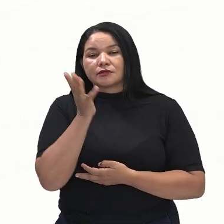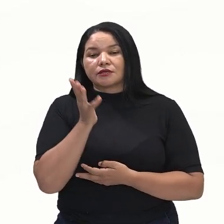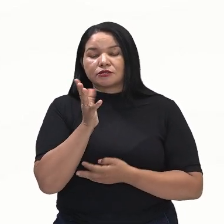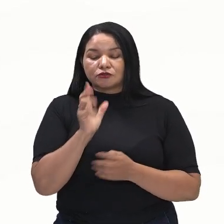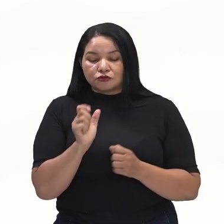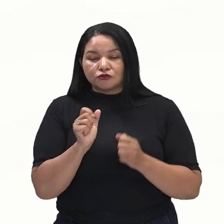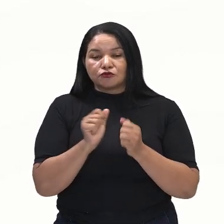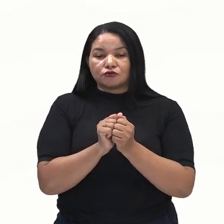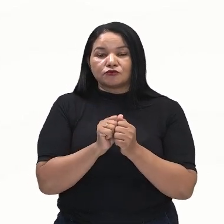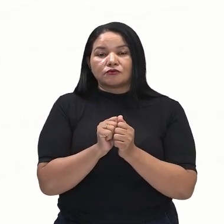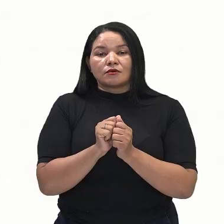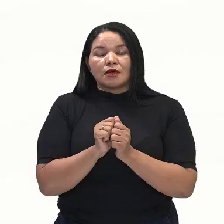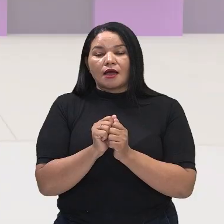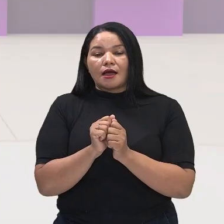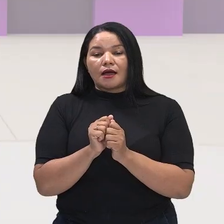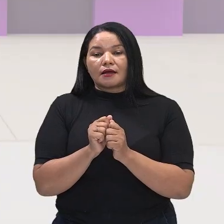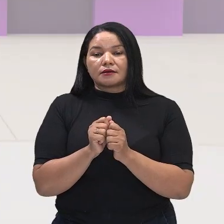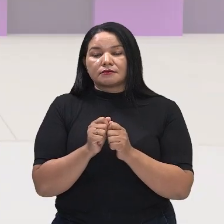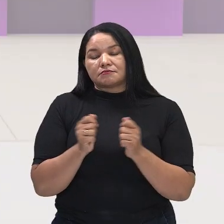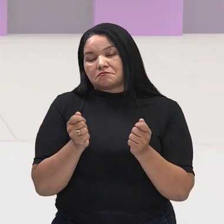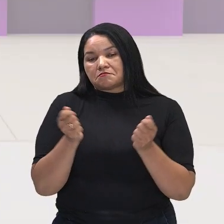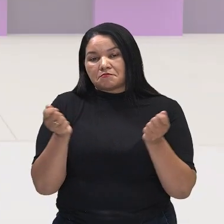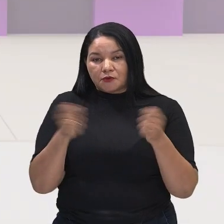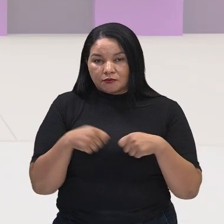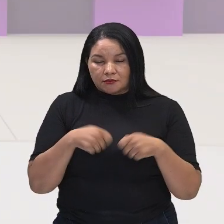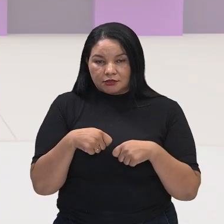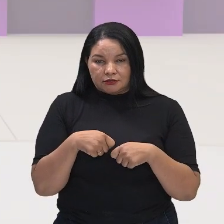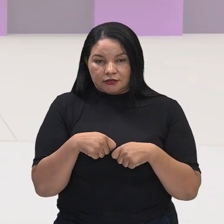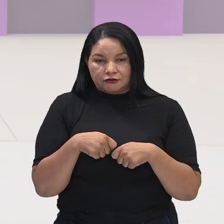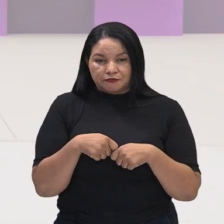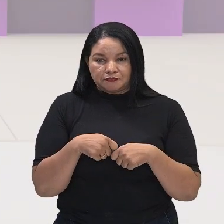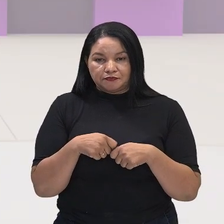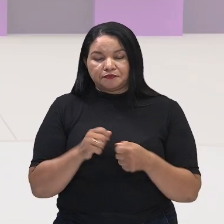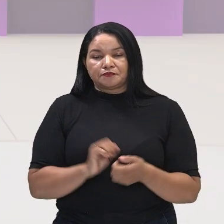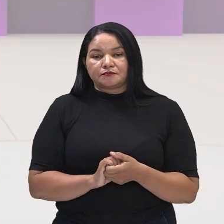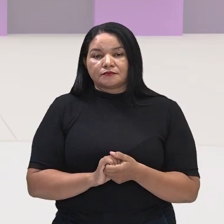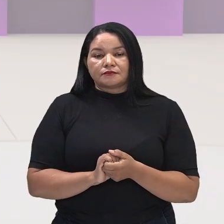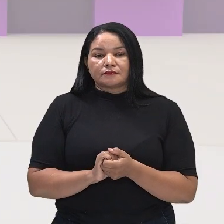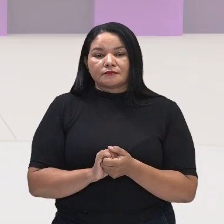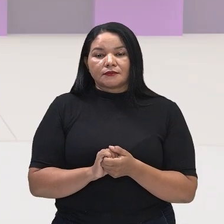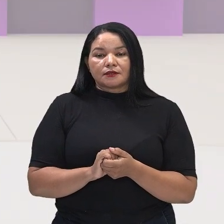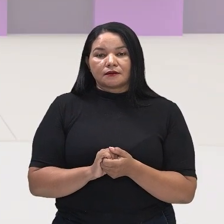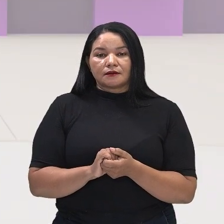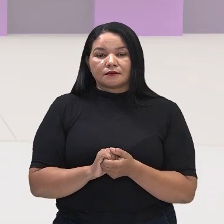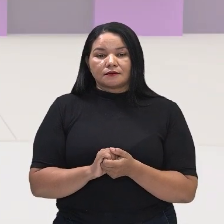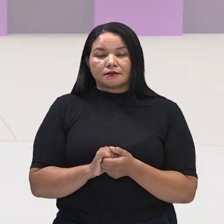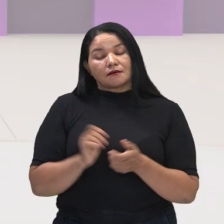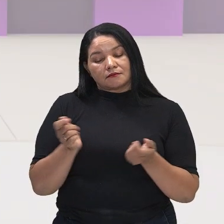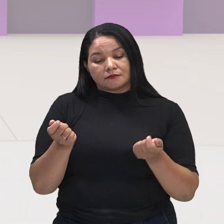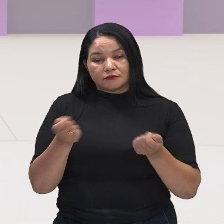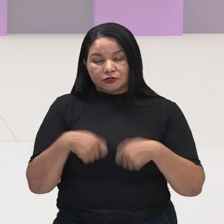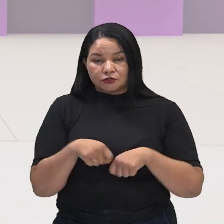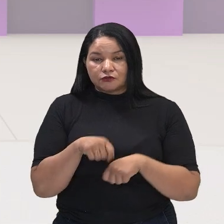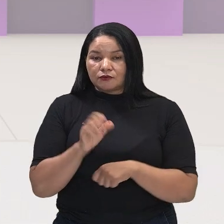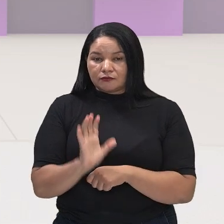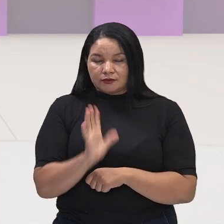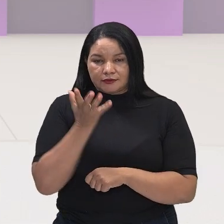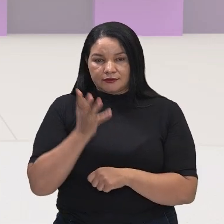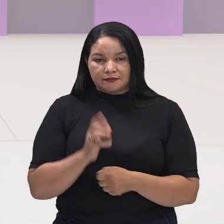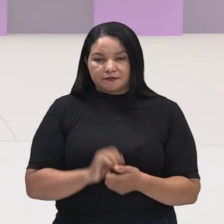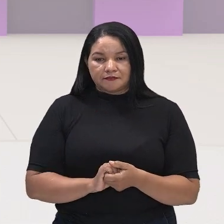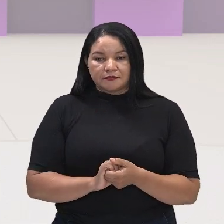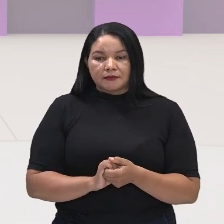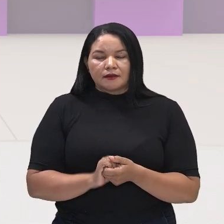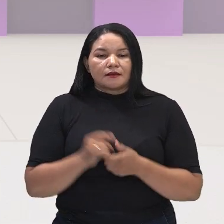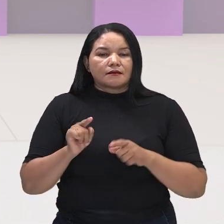determinar justamente a probabilidade, ou seja, a probabilidade de um evento ocorrer. E como é que a gente faz